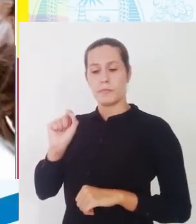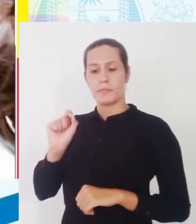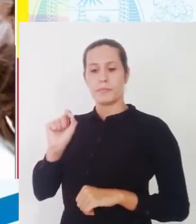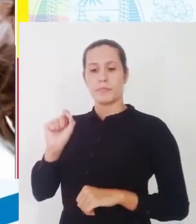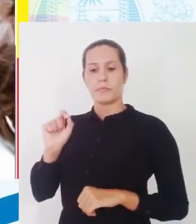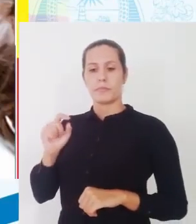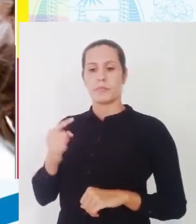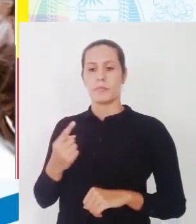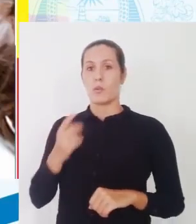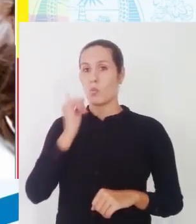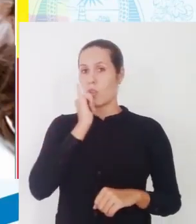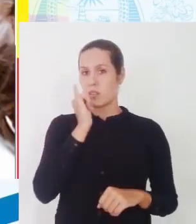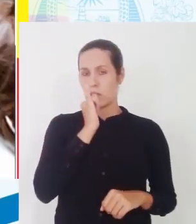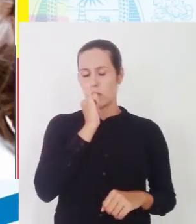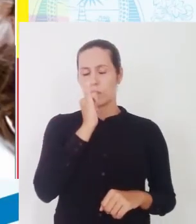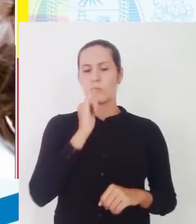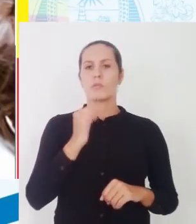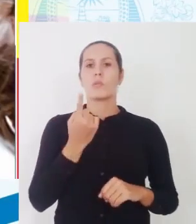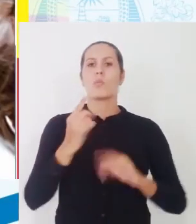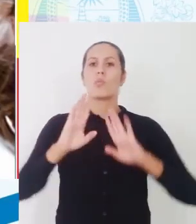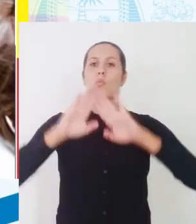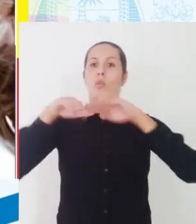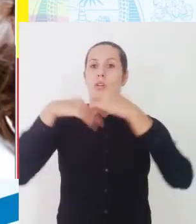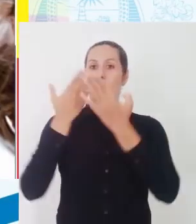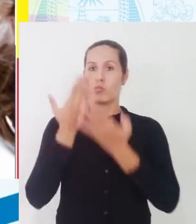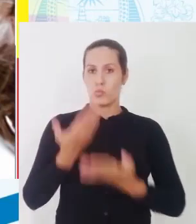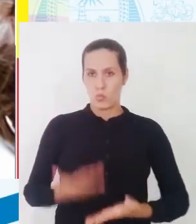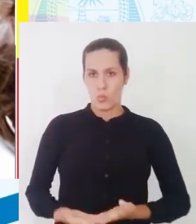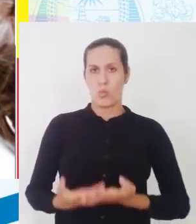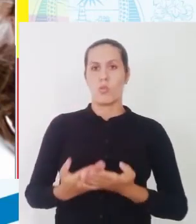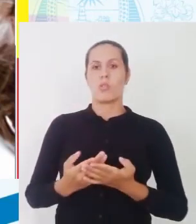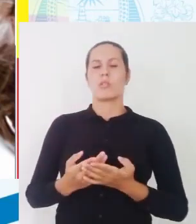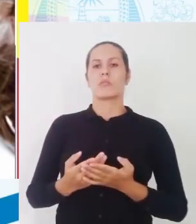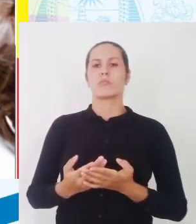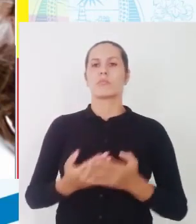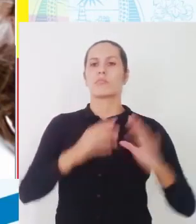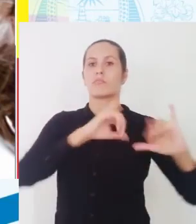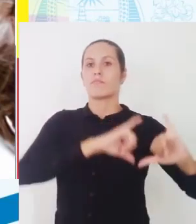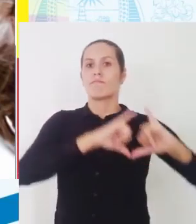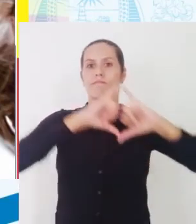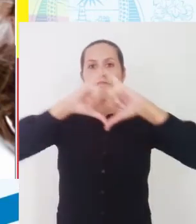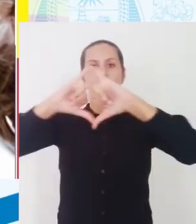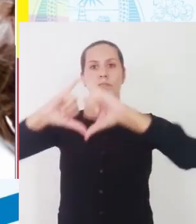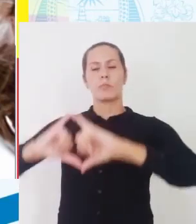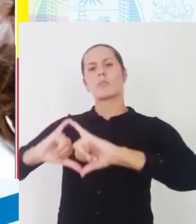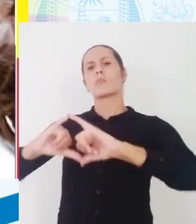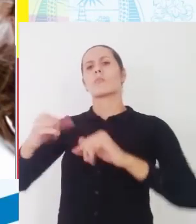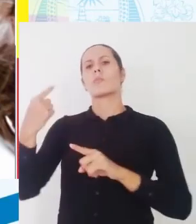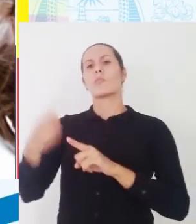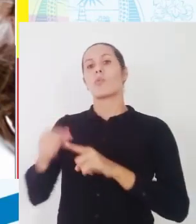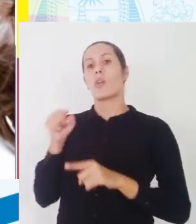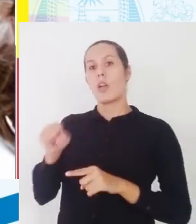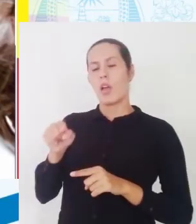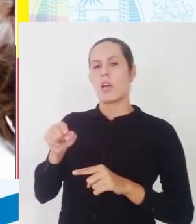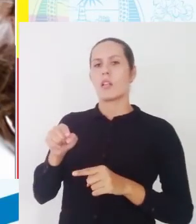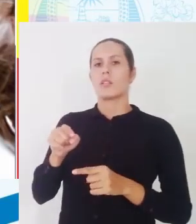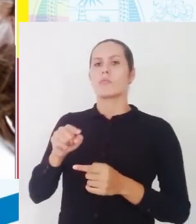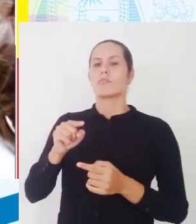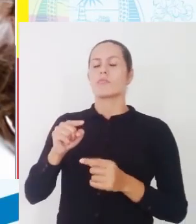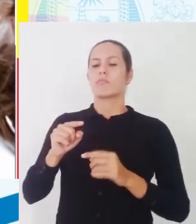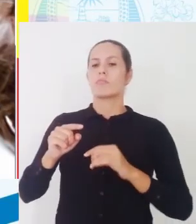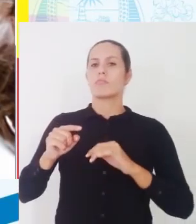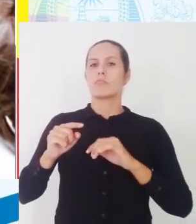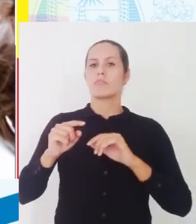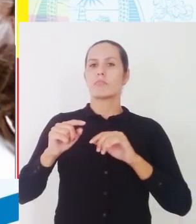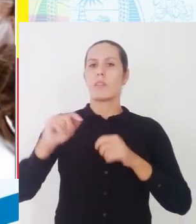vendo, temos um exemplo de escola que foi premiada, certo? Pelo fato de ser